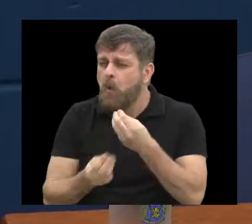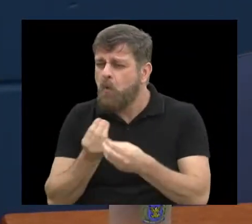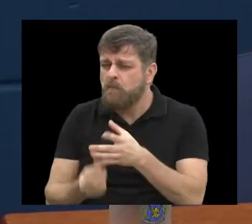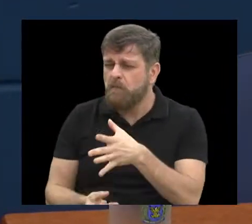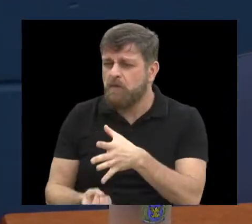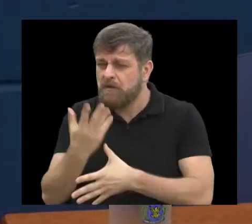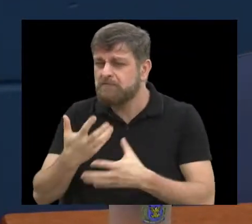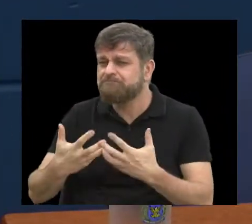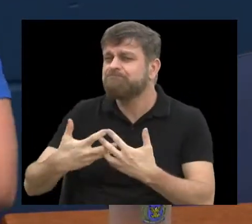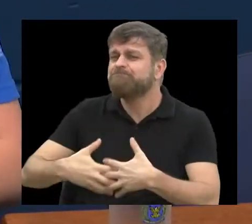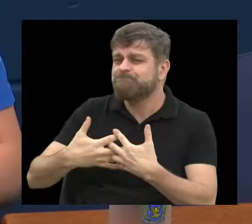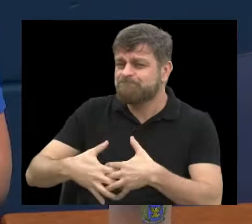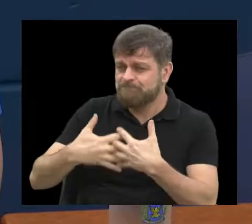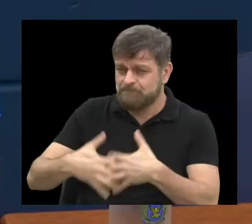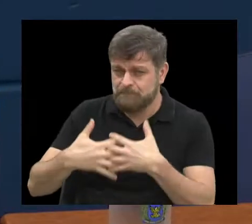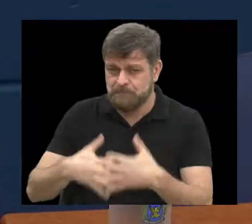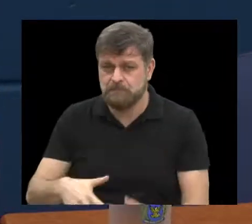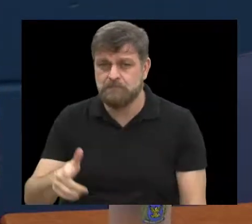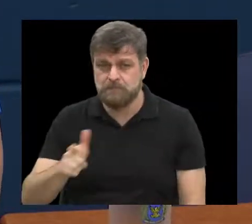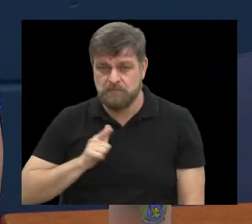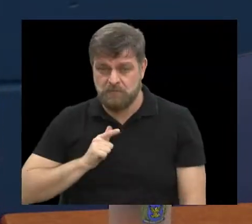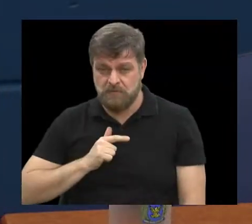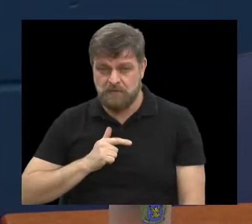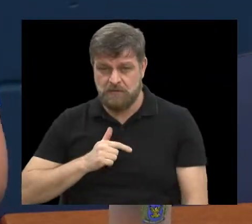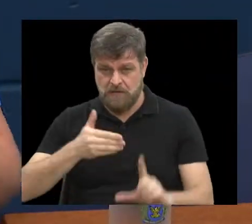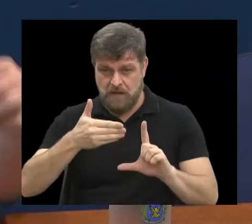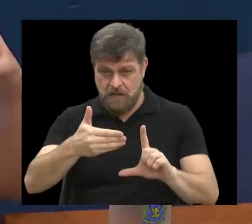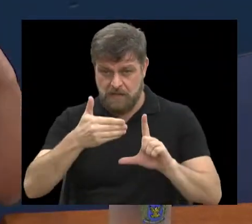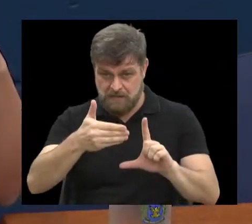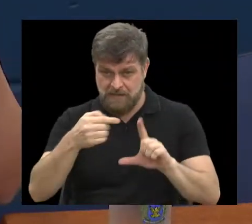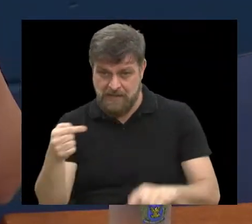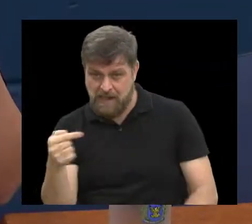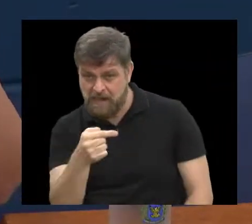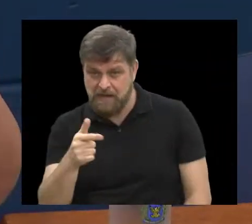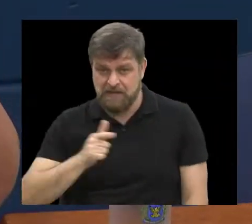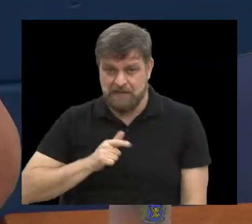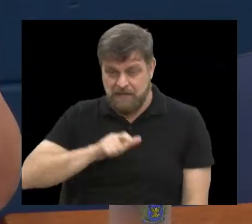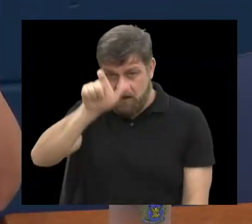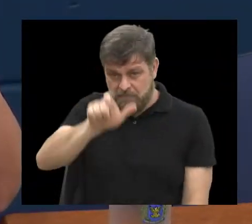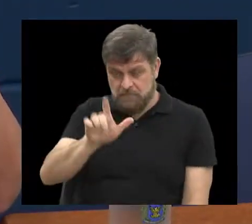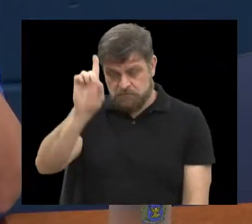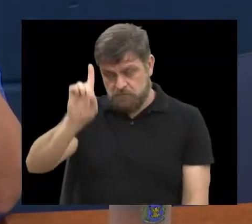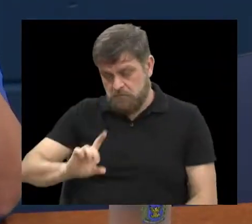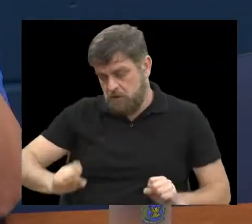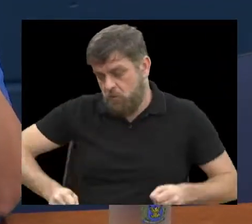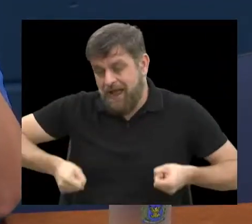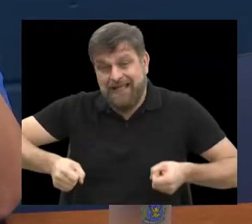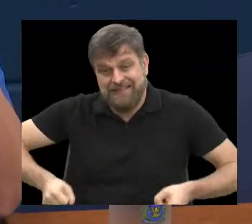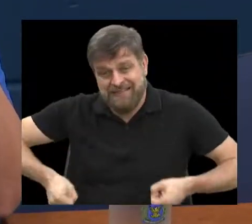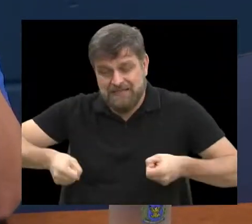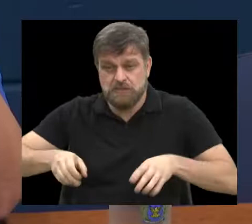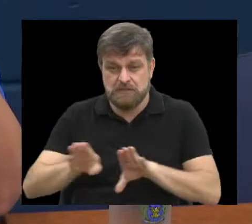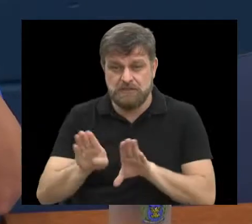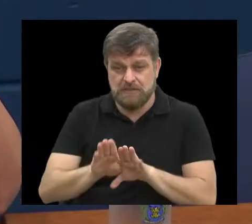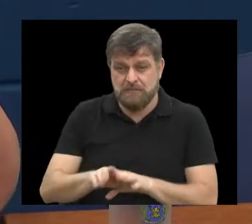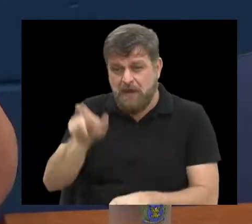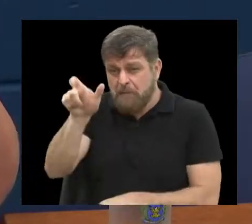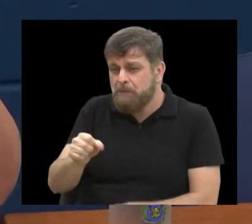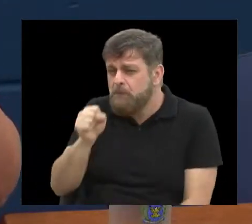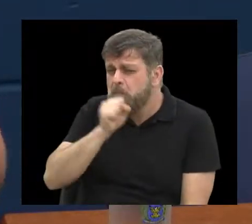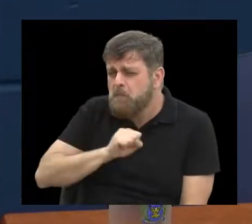benefício funciona. A gente tem na tela uma pessoa com deficiência física, um cadeirante, e uma pessoa